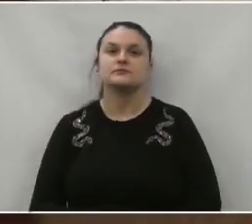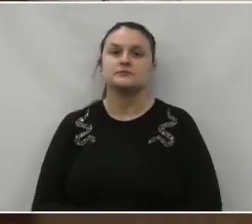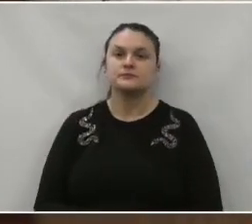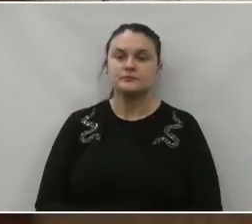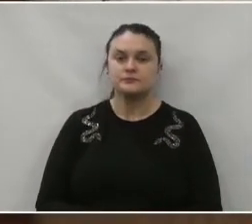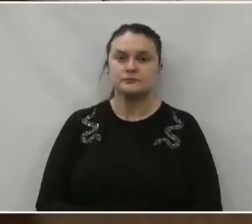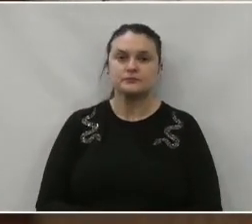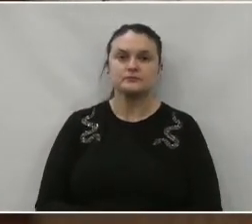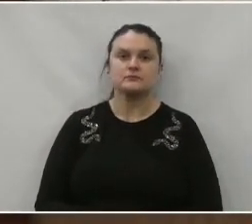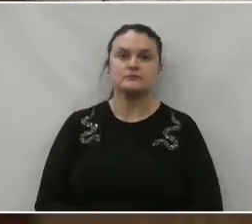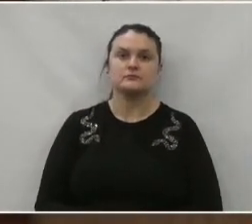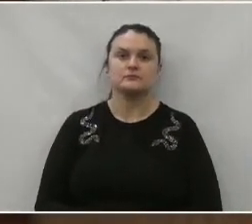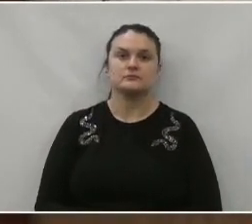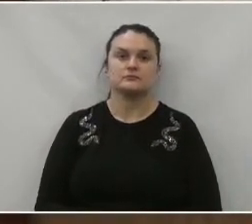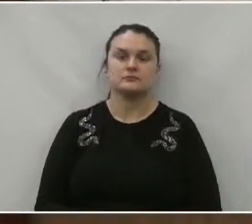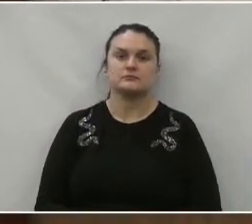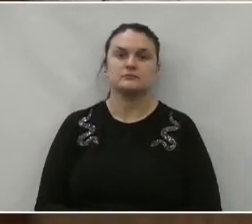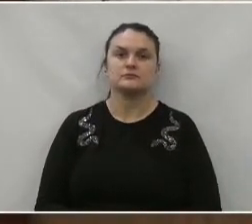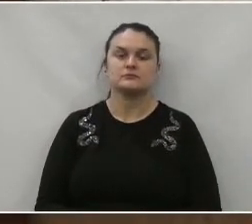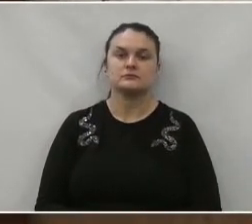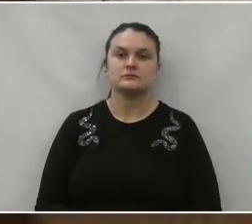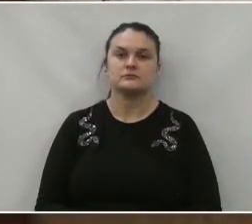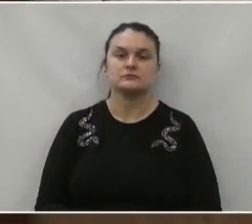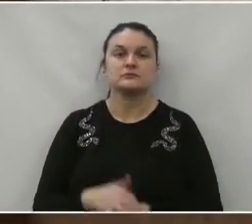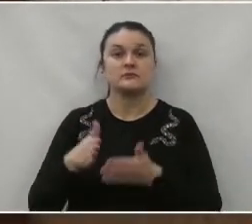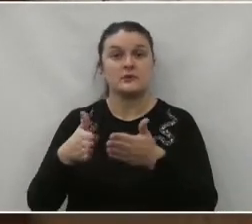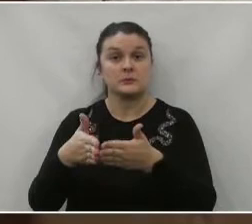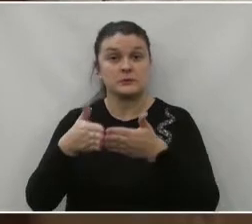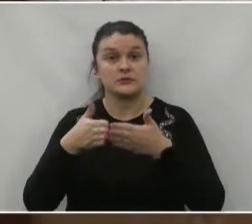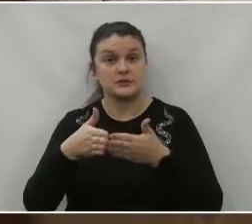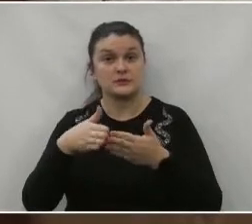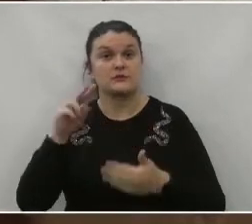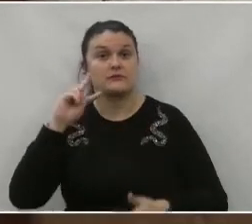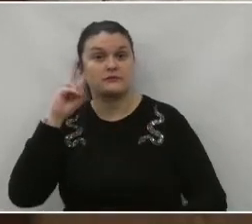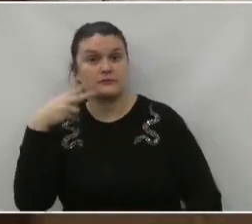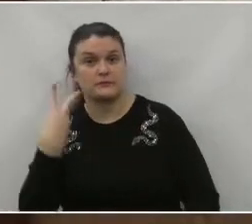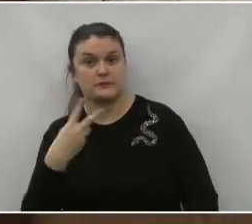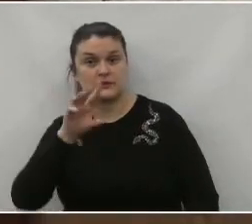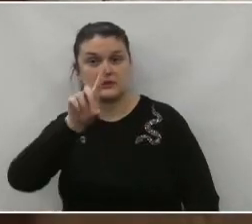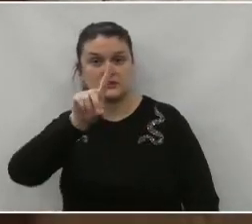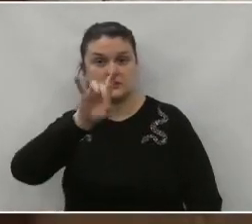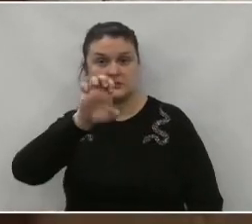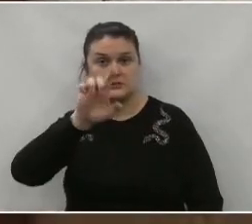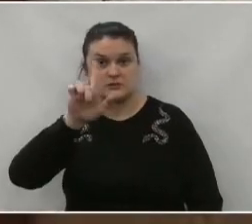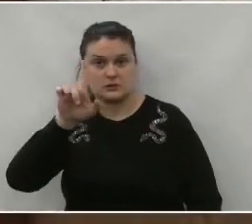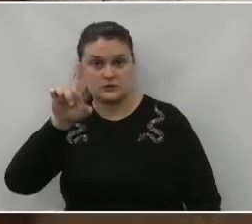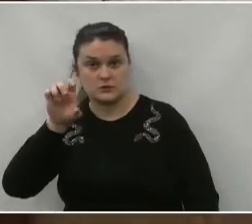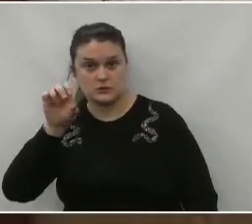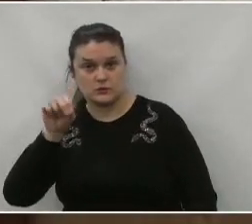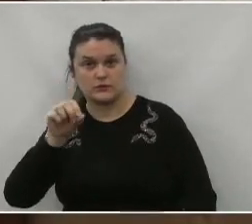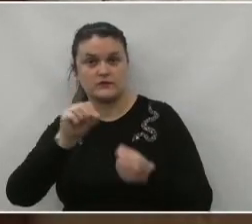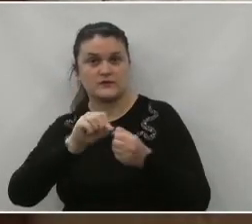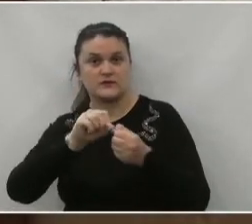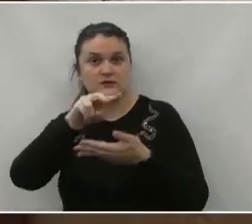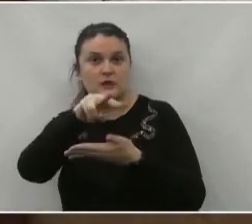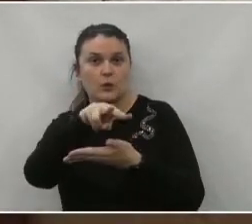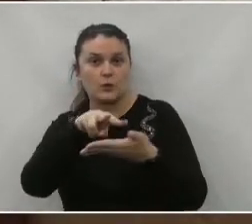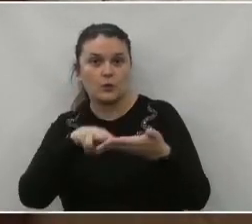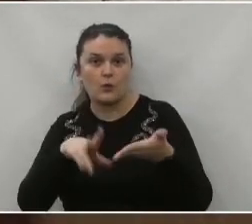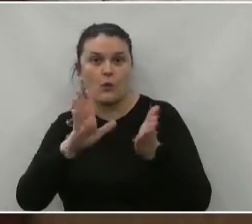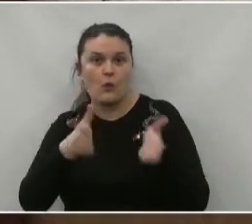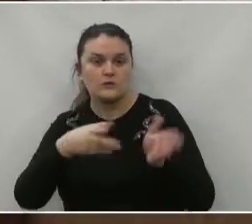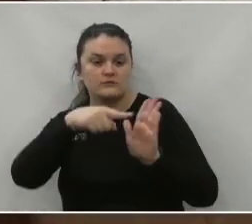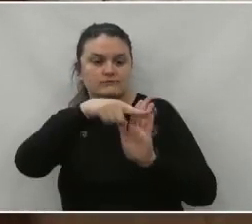Solicito ao vereador Diego dos Santos para que proceda a leitura da